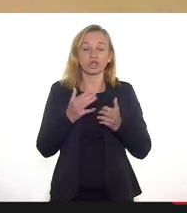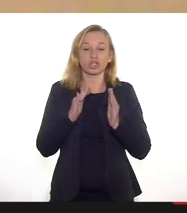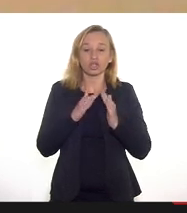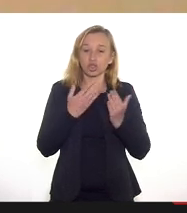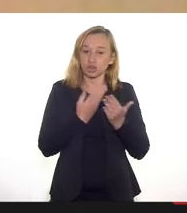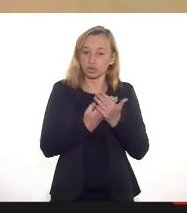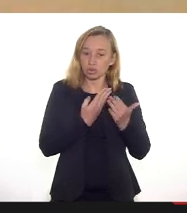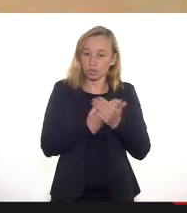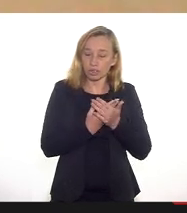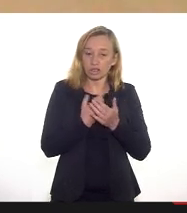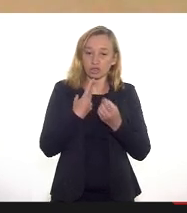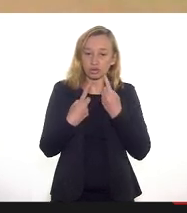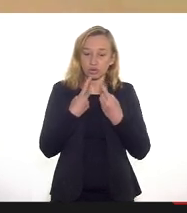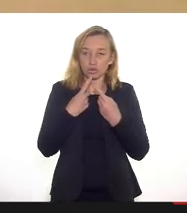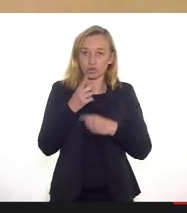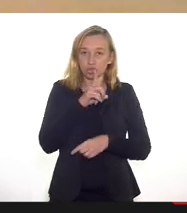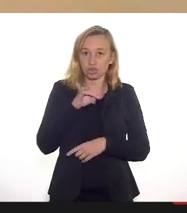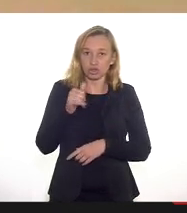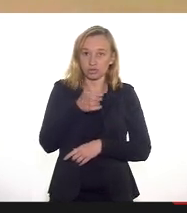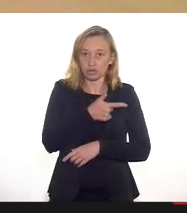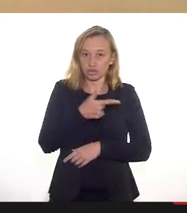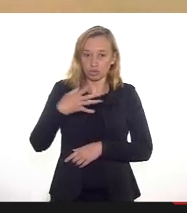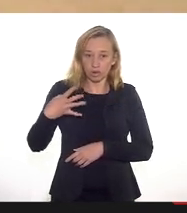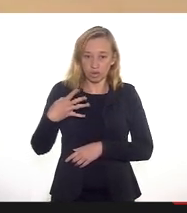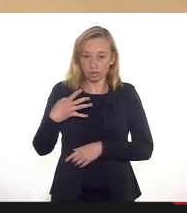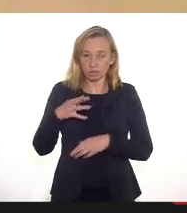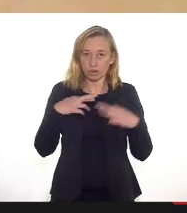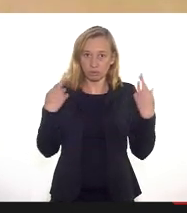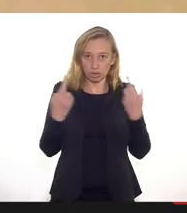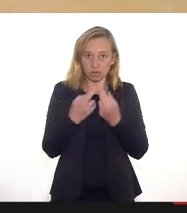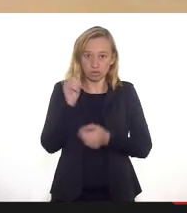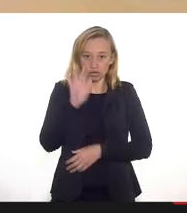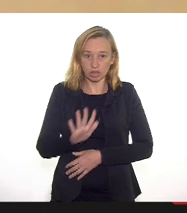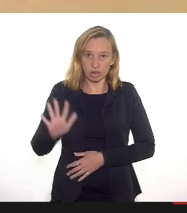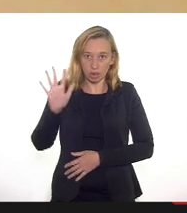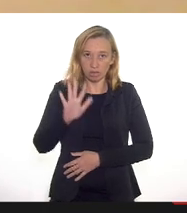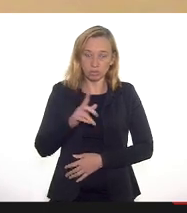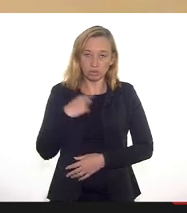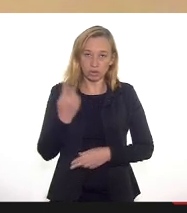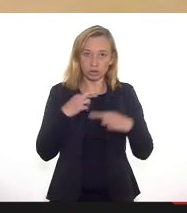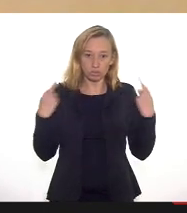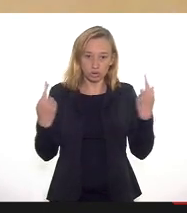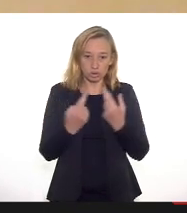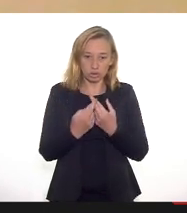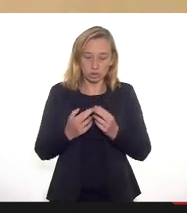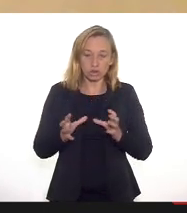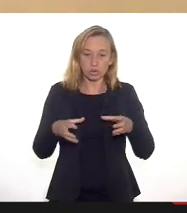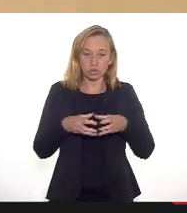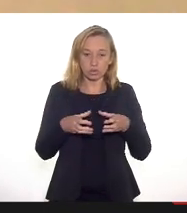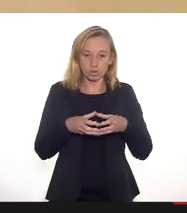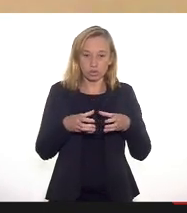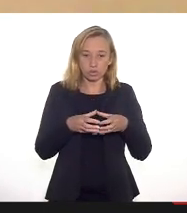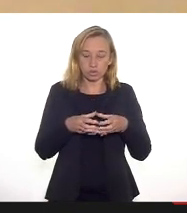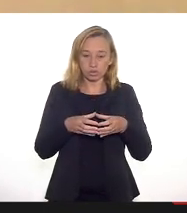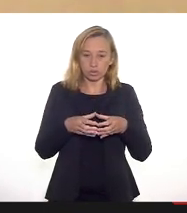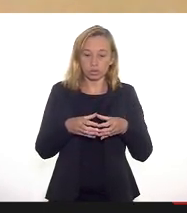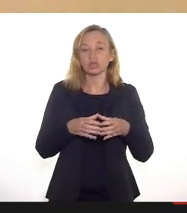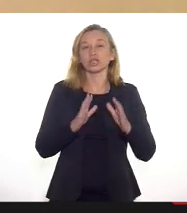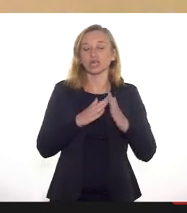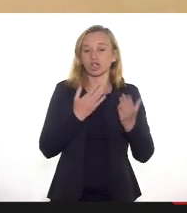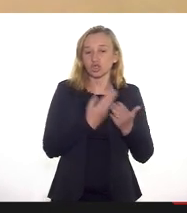dia 24, em Assembleia Geral. Nós nos reunimos em Assembleia com a comunidade escolar, de